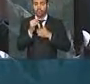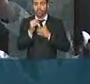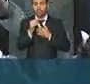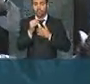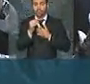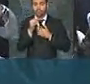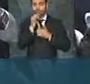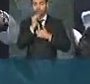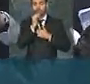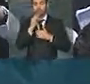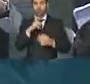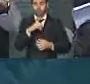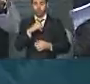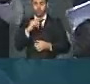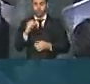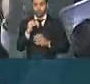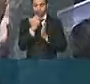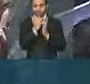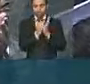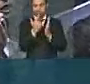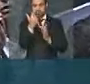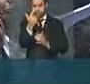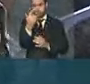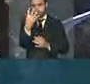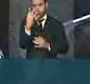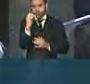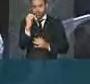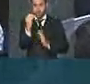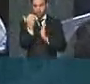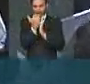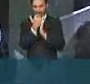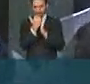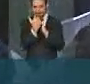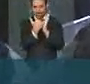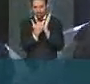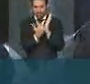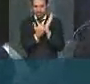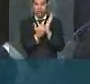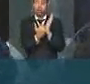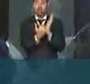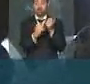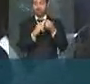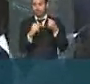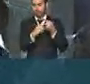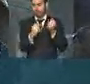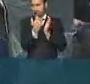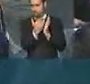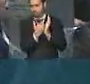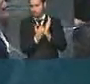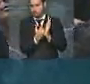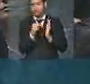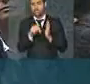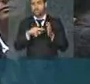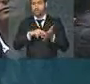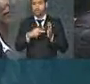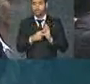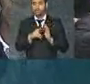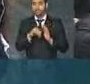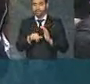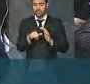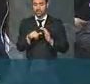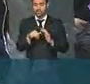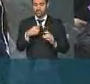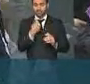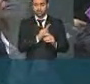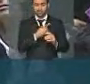exemplo uma cédula com duzentos e quarenta dispositivos isso significaria que por exemplo passaríamos para seis